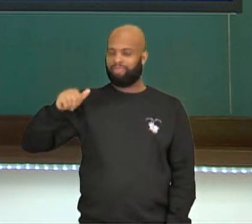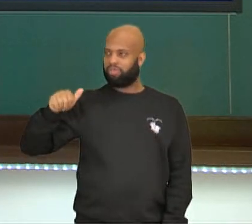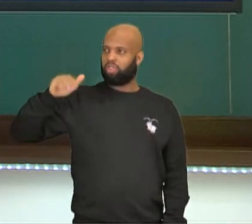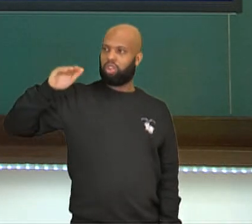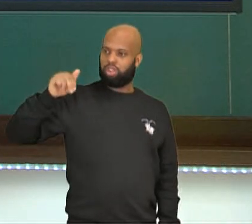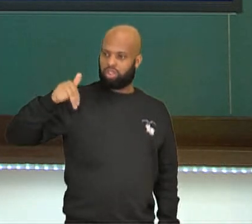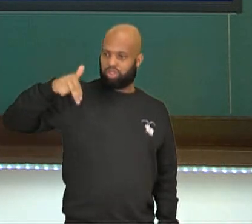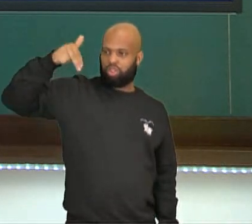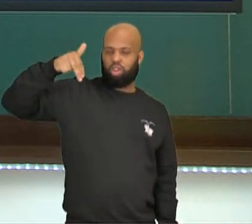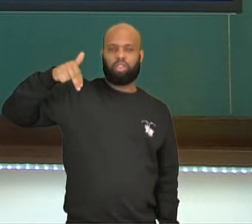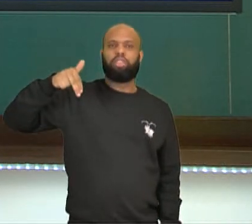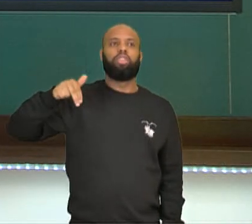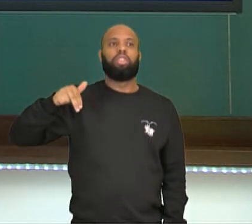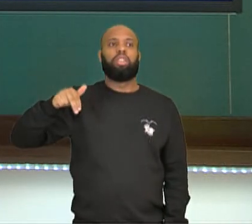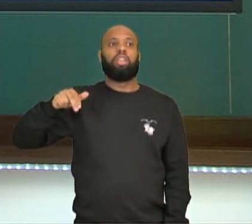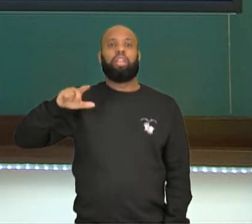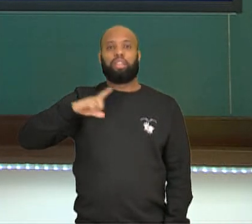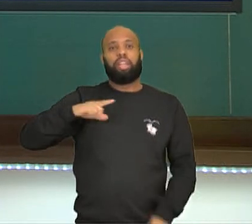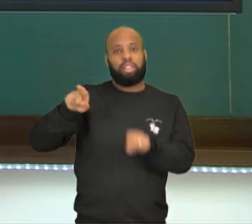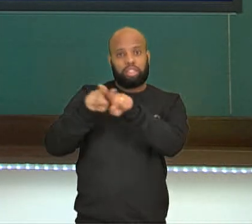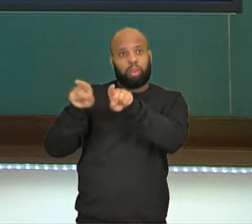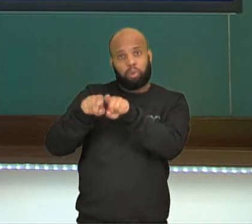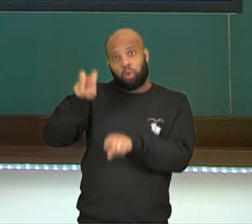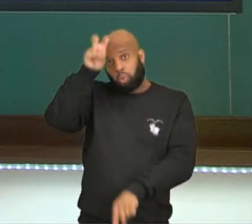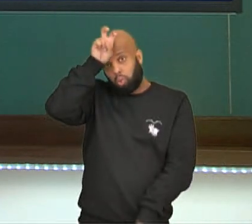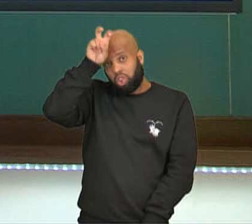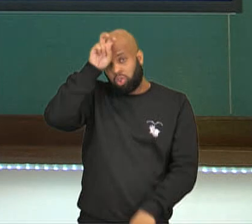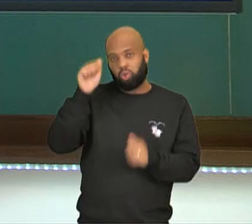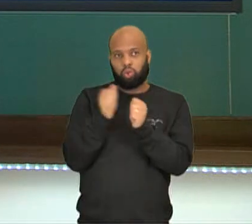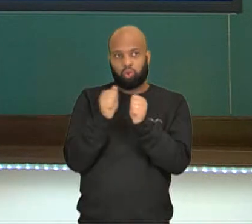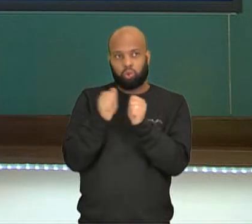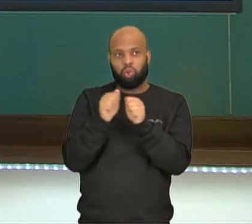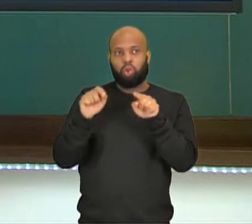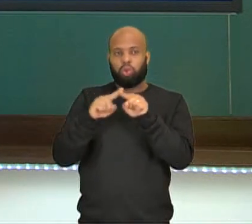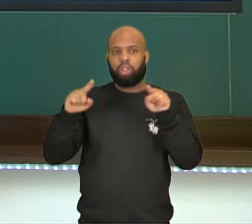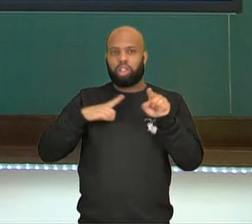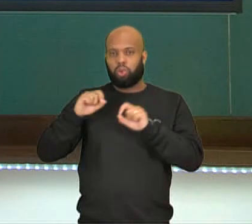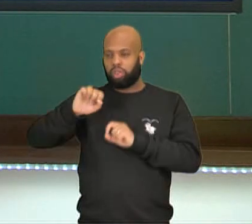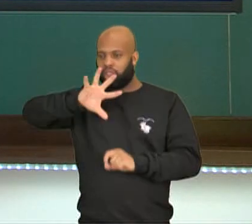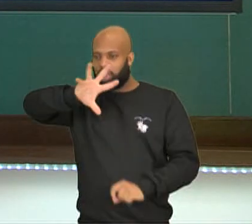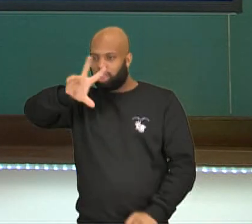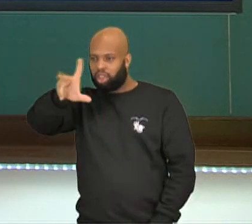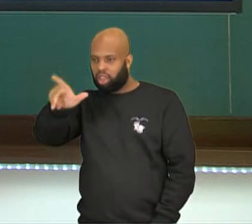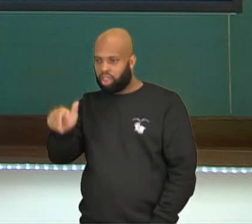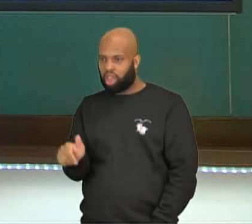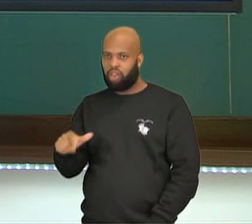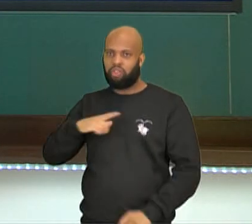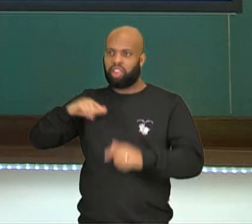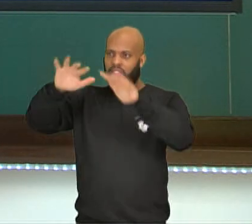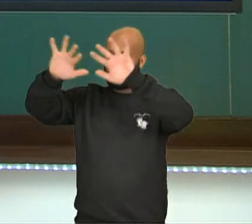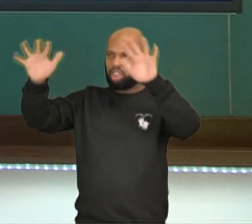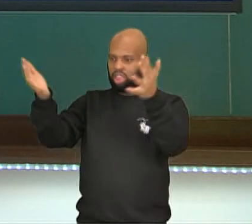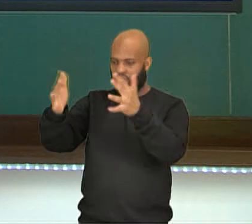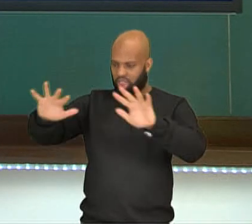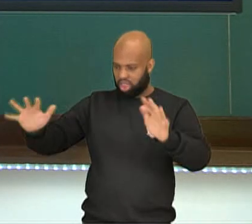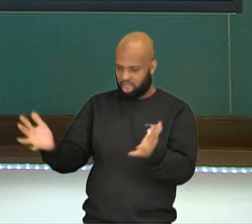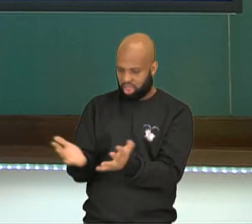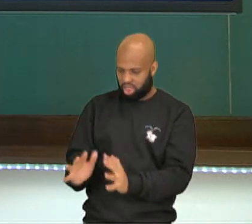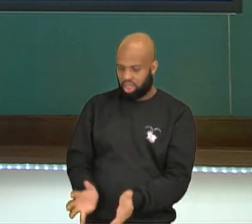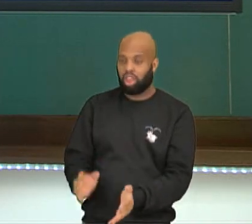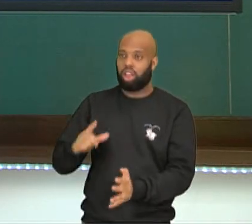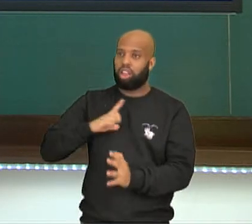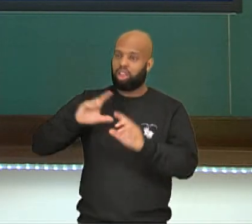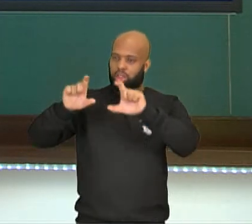Não pega também o Egito, para vocês entenderem, mas ela pega de ponta a ponta a África, do lado leste